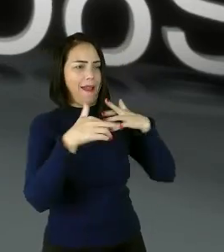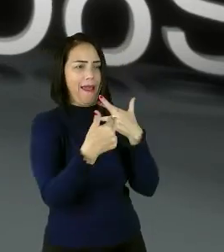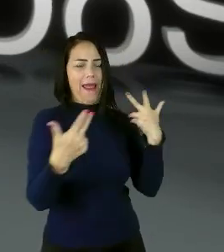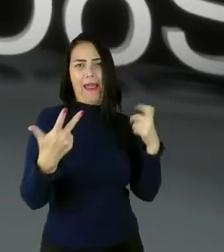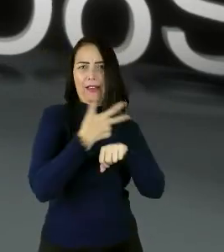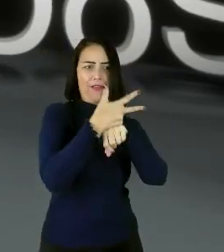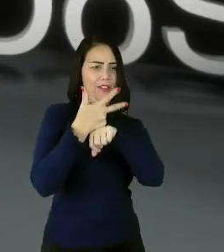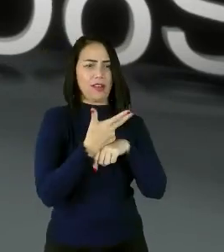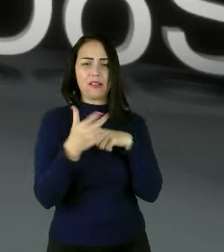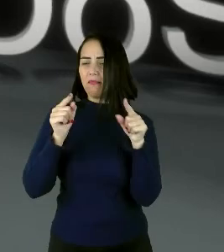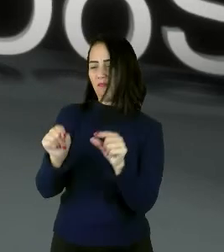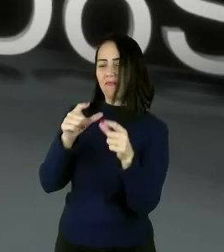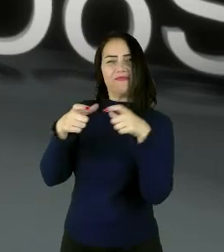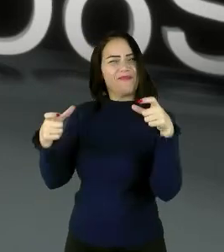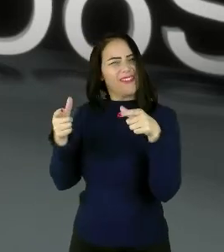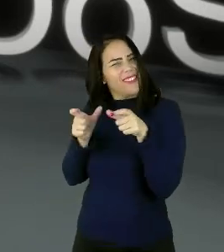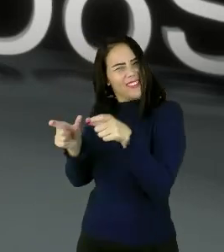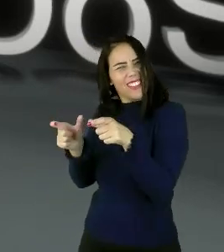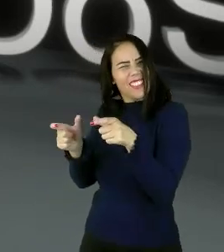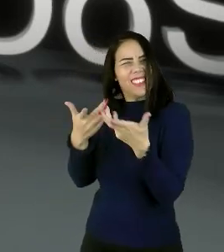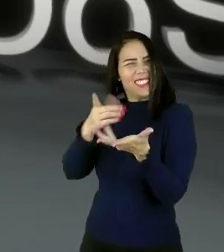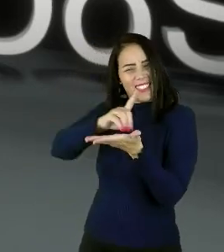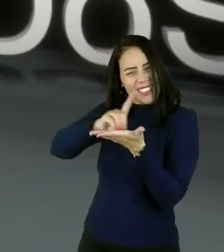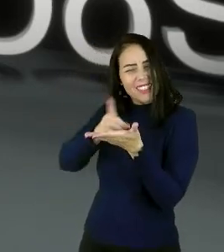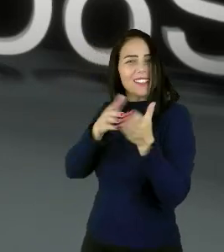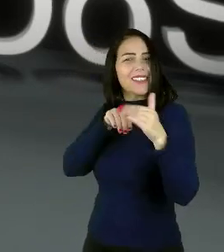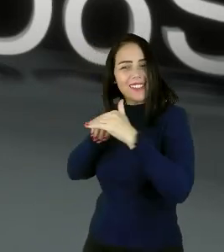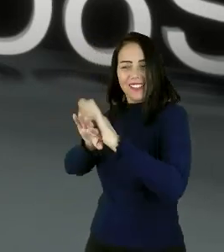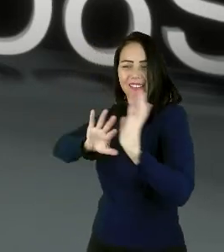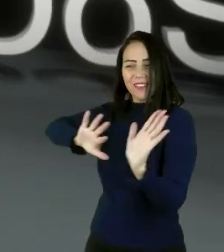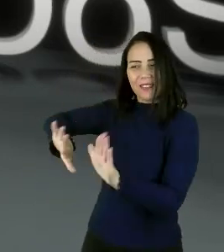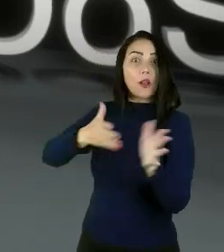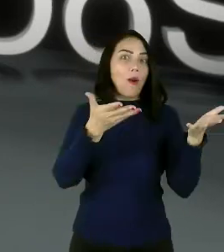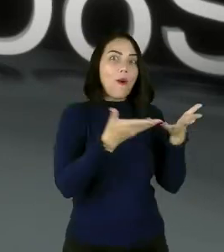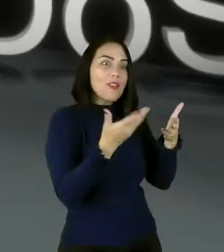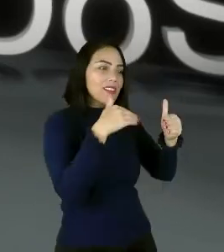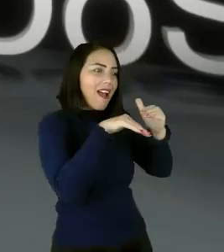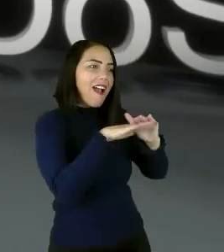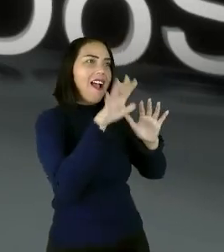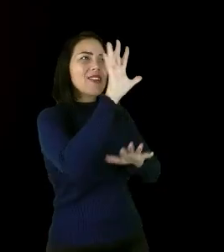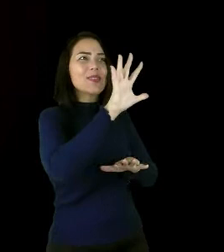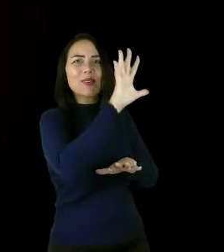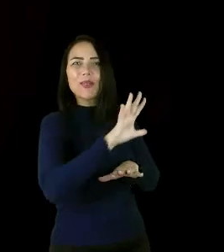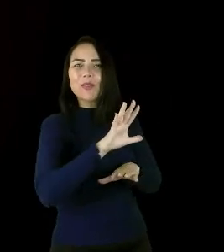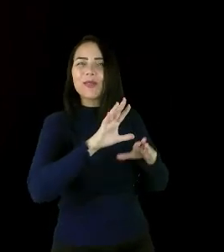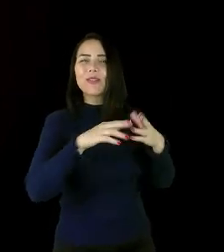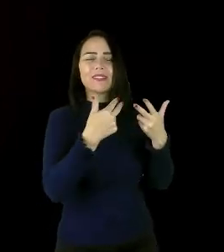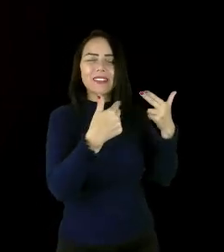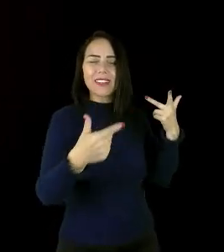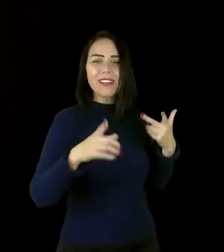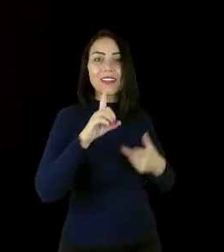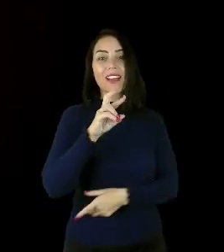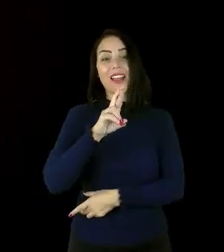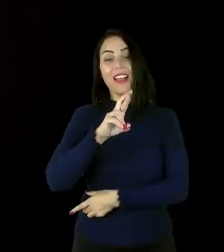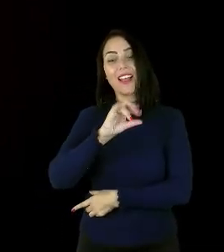movimento fitas VHS CD's DVD's HDs e armazenamento na nuvem Chegamos no mundo digital onde a